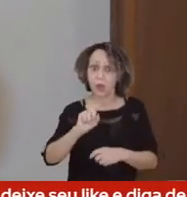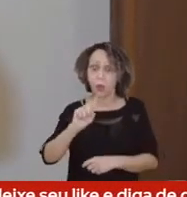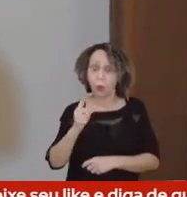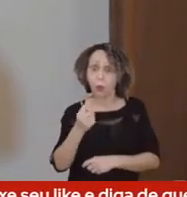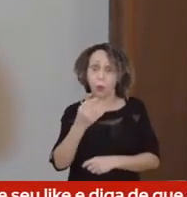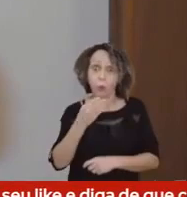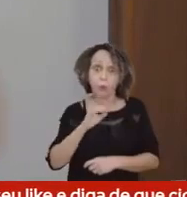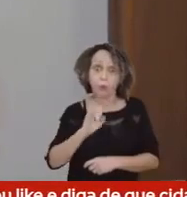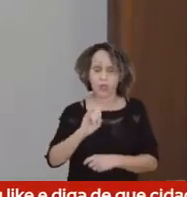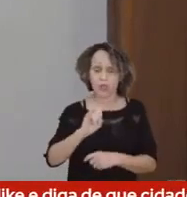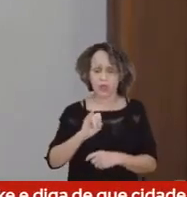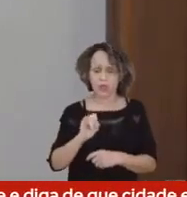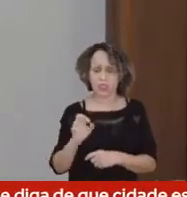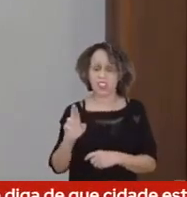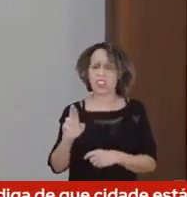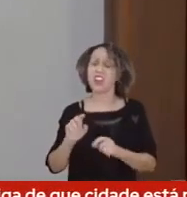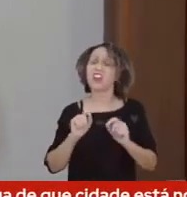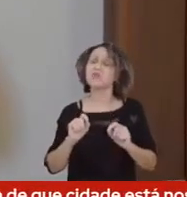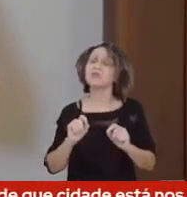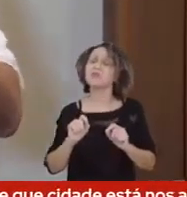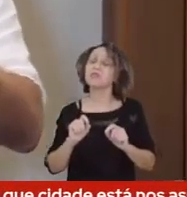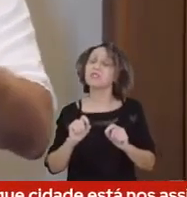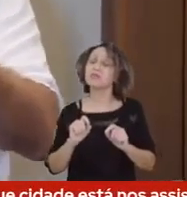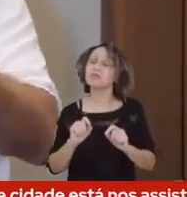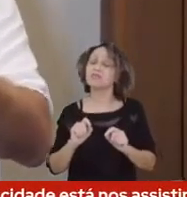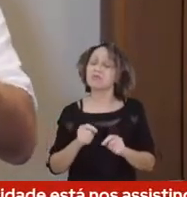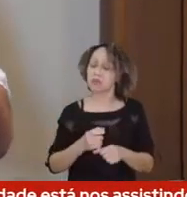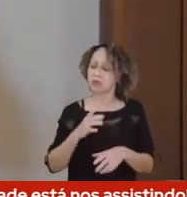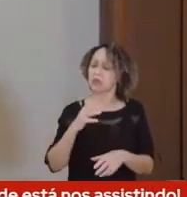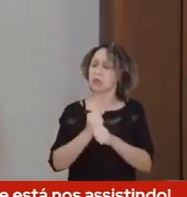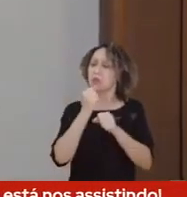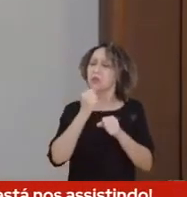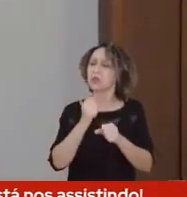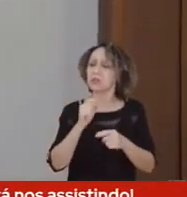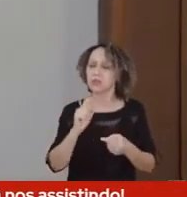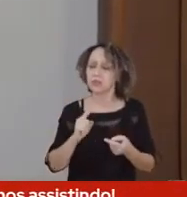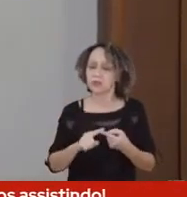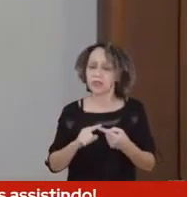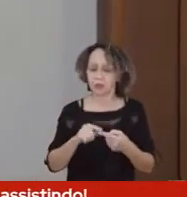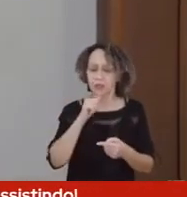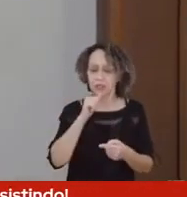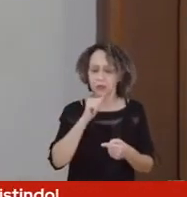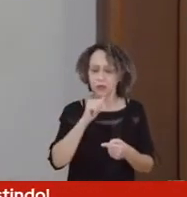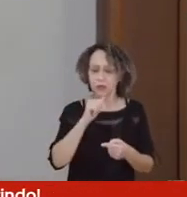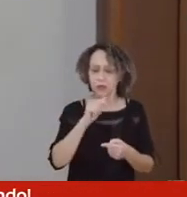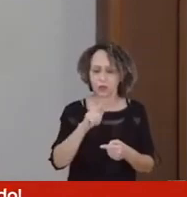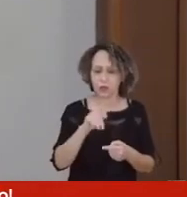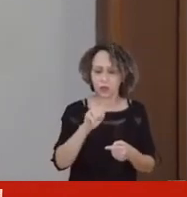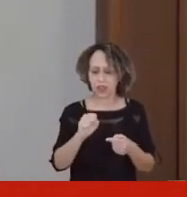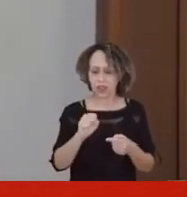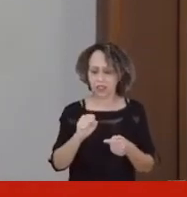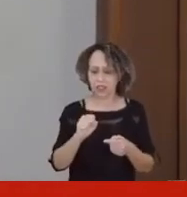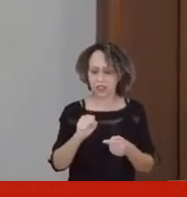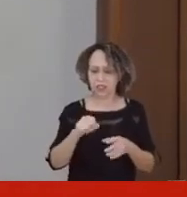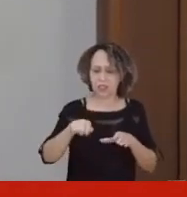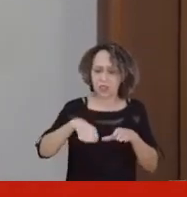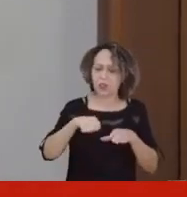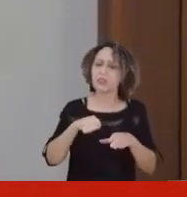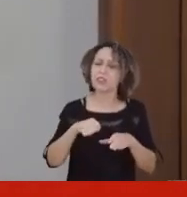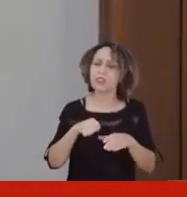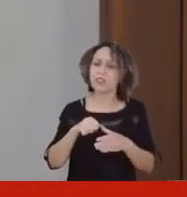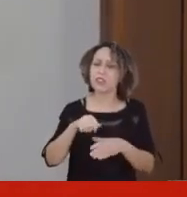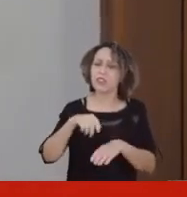presidente. No gás de cozinha, GLP, o Brasil historicamente importou algo em torno de 30% do